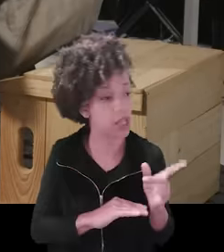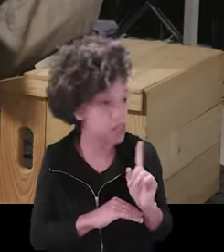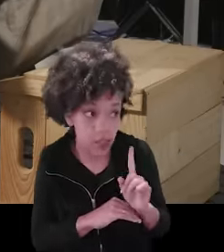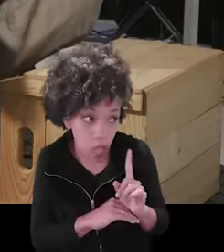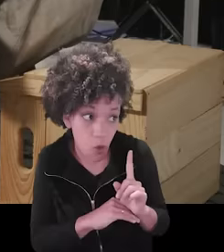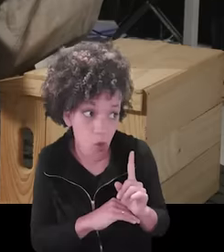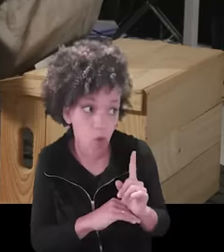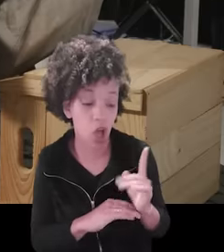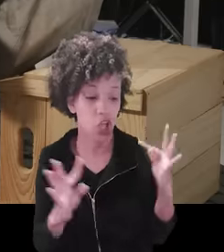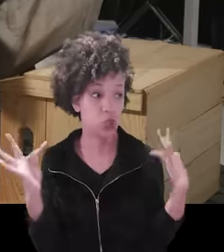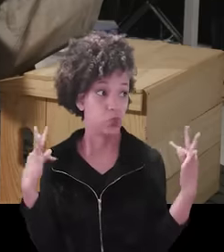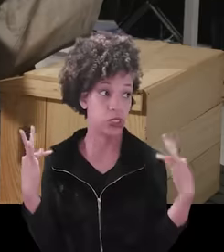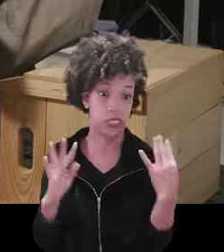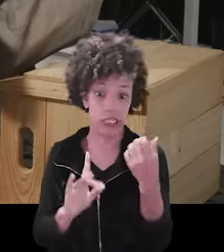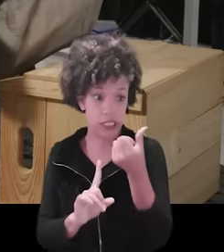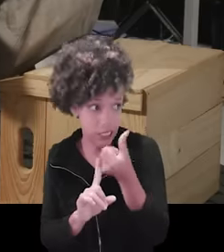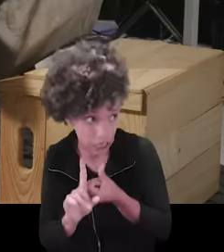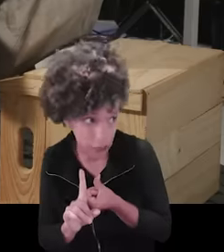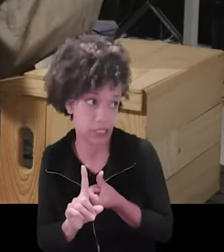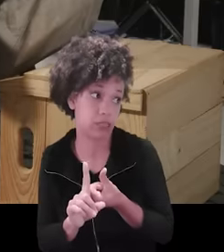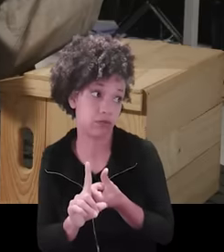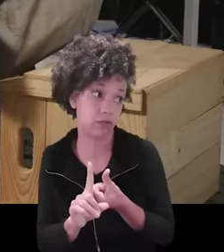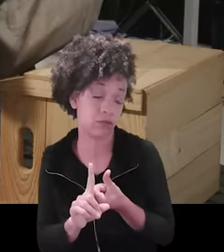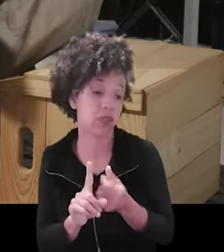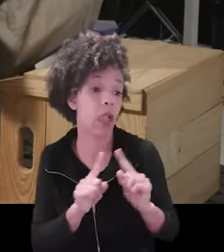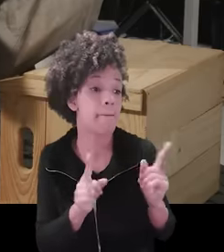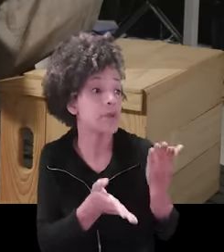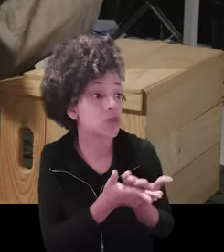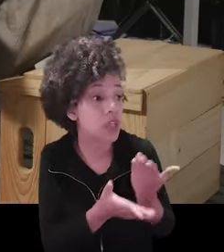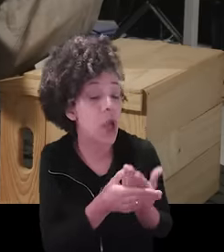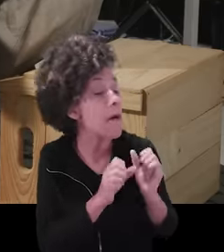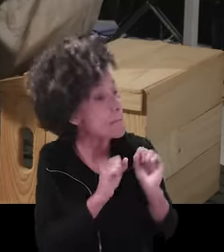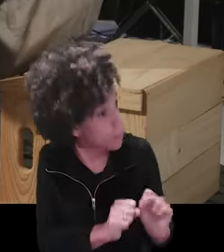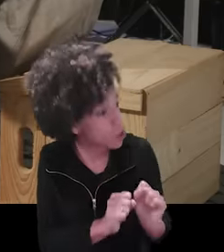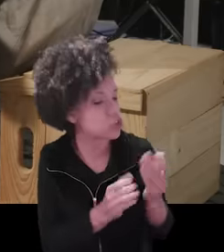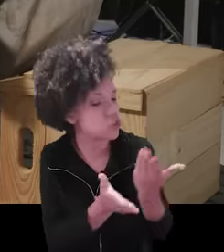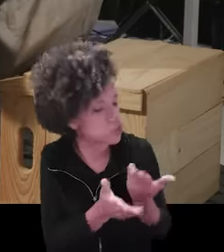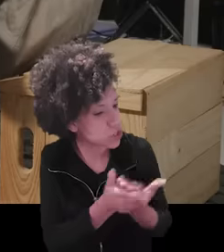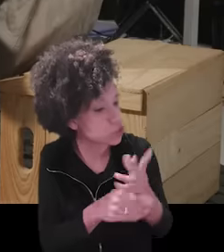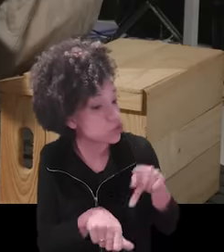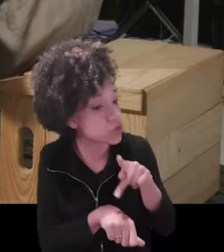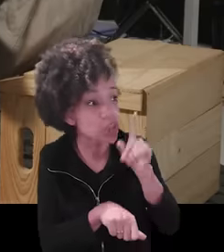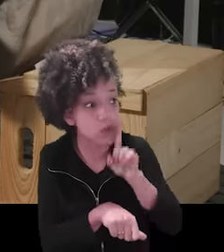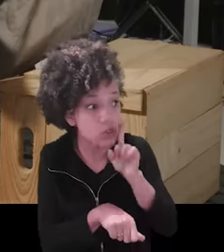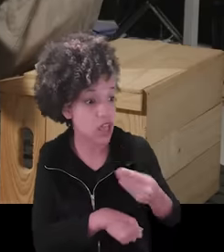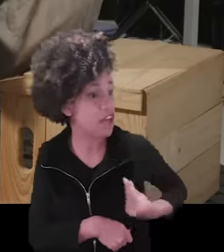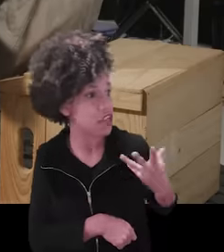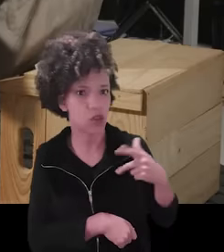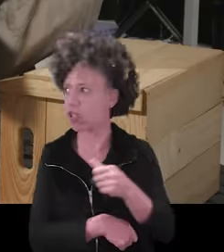dentro desse prazo não isso é turista é seis meses tá Estudante Você pode ser estudante nos Estados Unidos